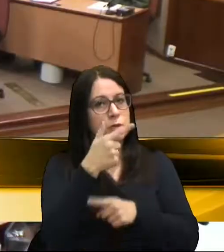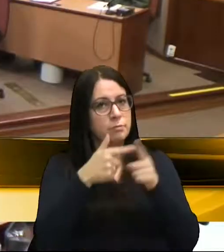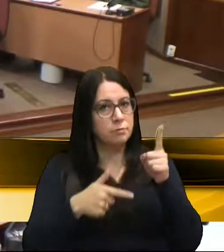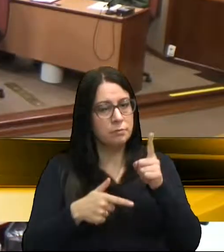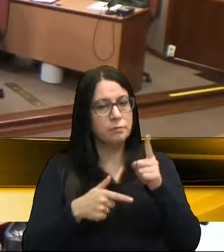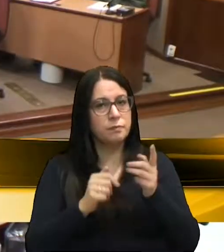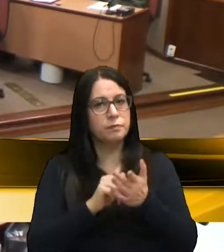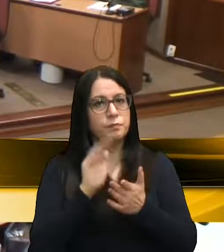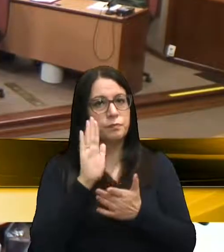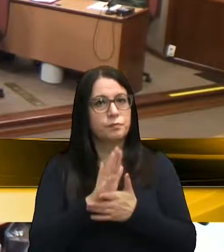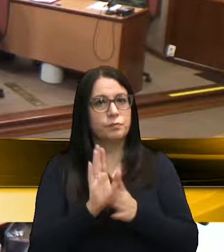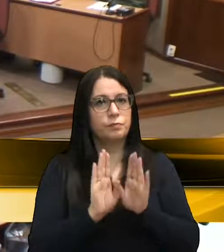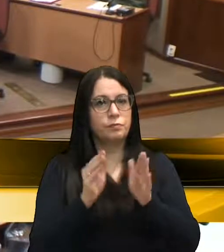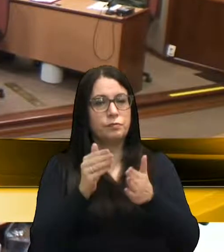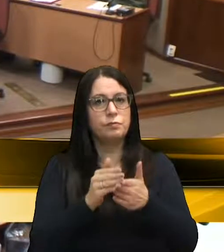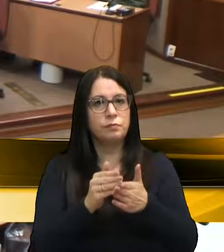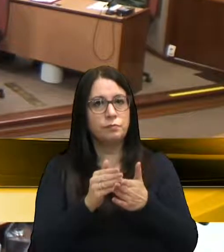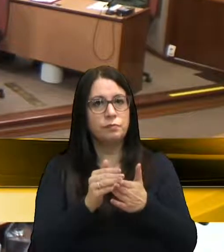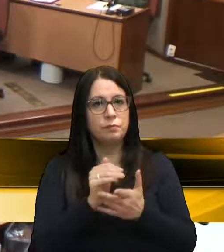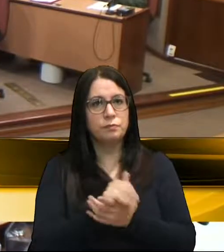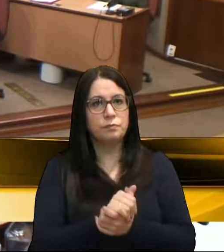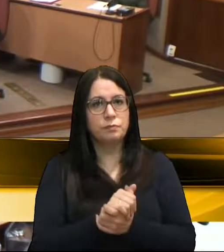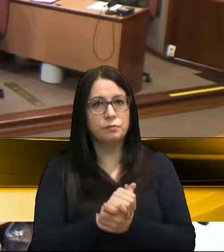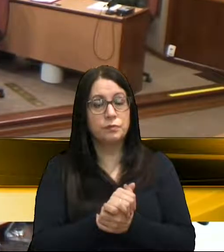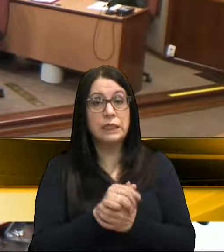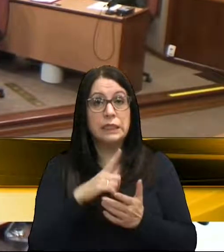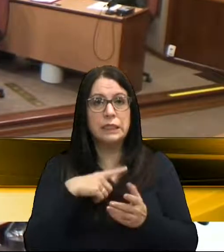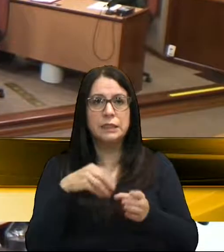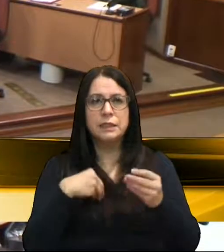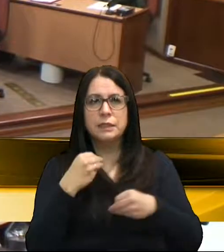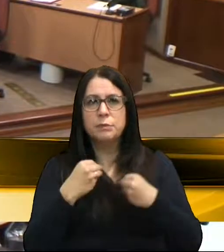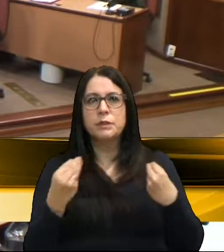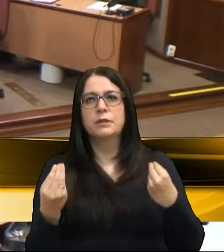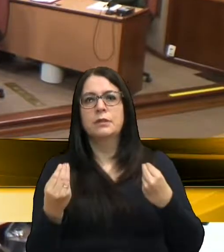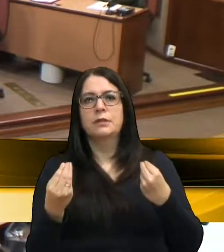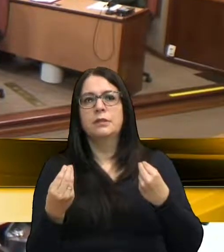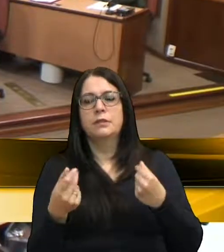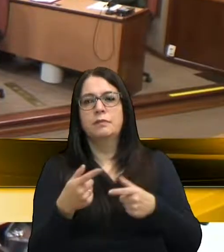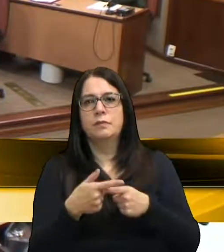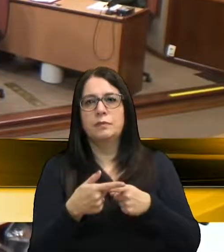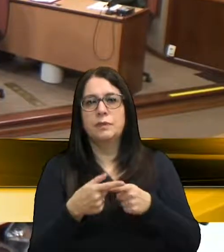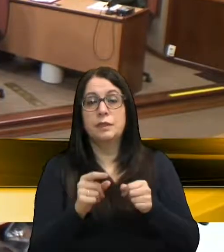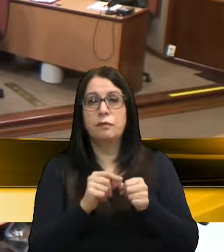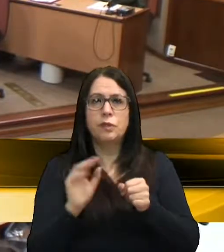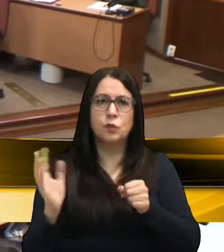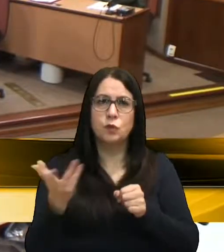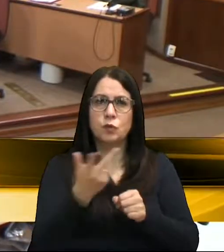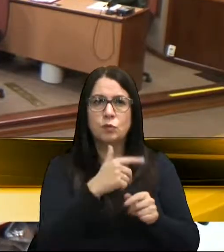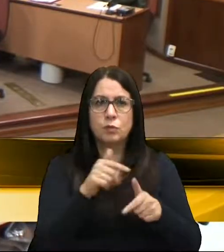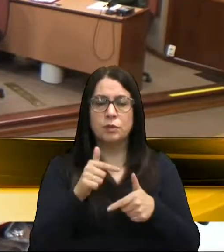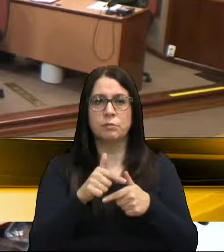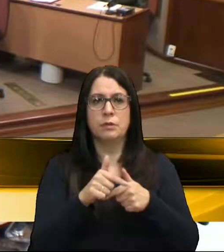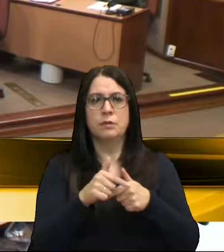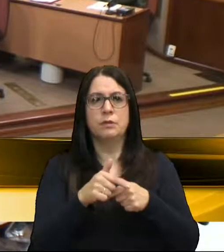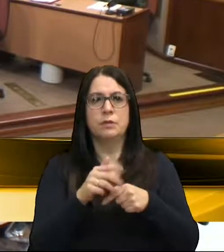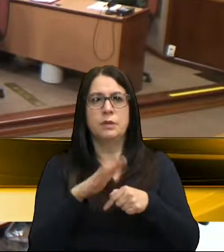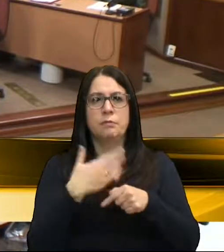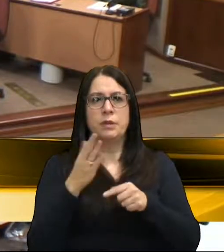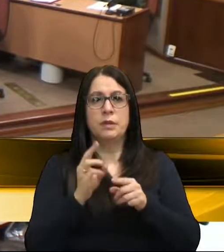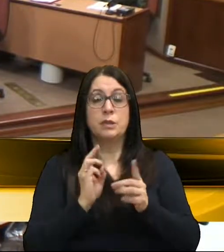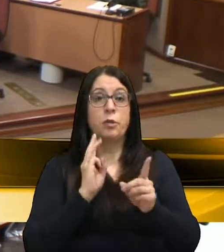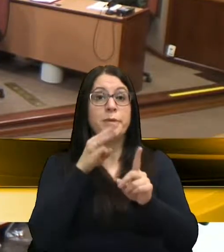novamente a comissão ela tem a sensibilidade, ela faz todo um trabalho que vai além da sua